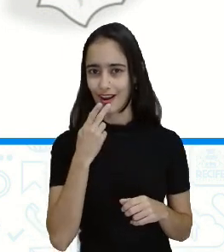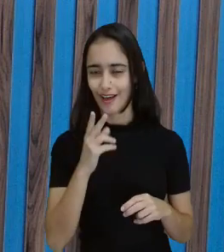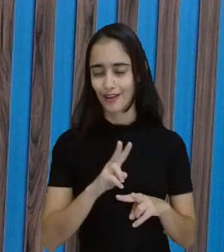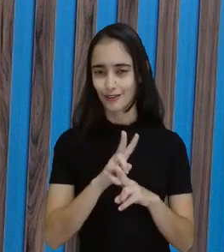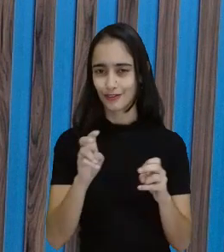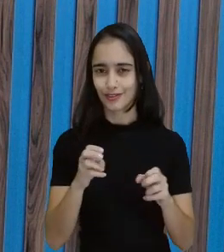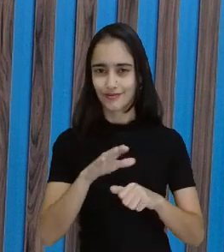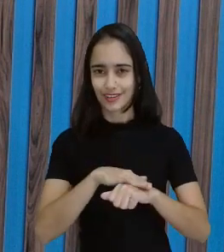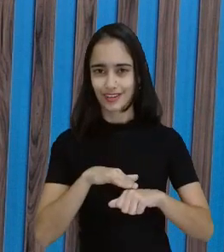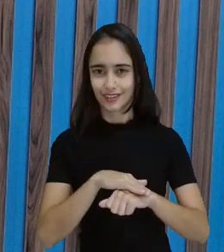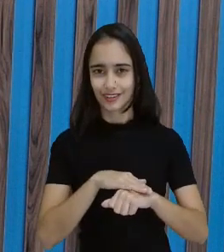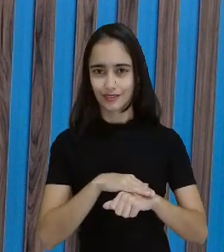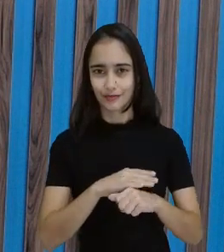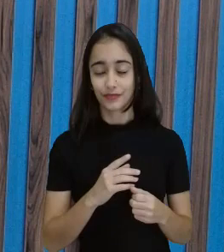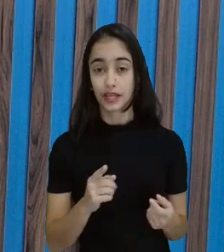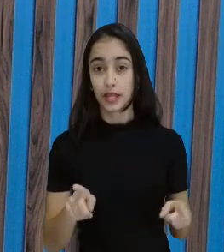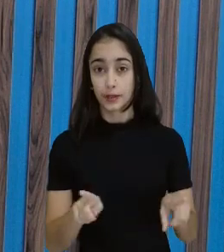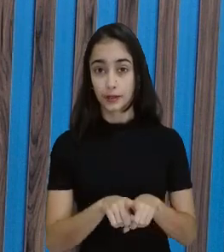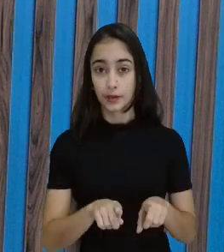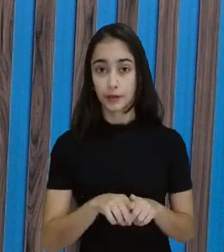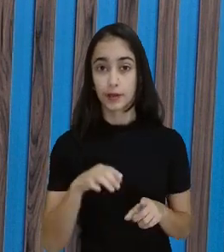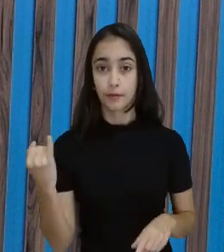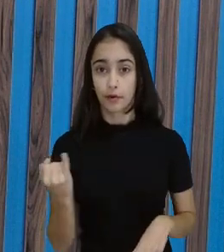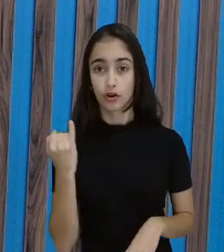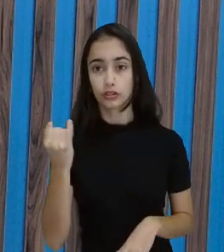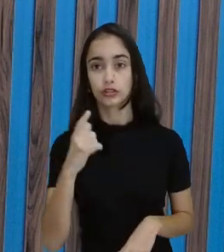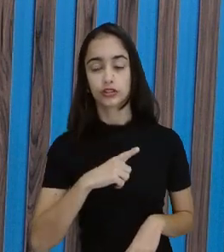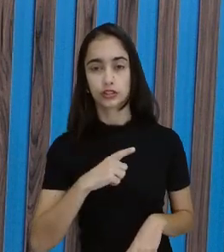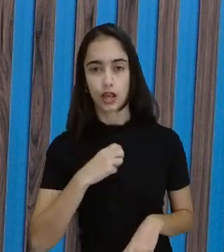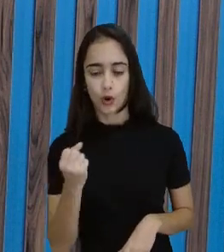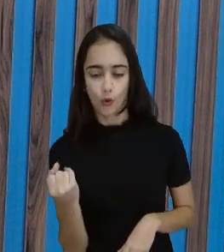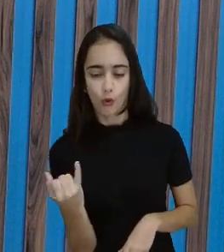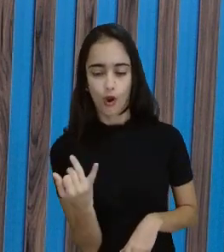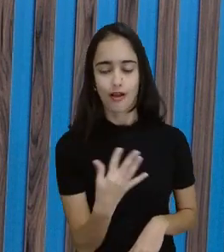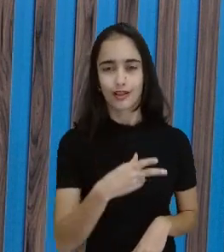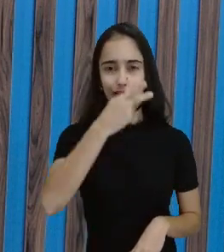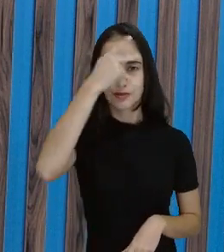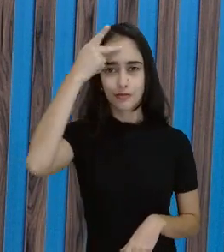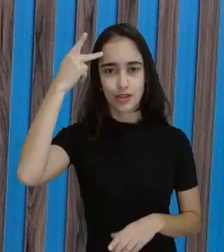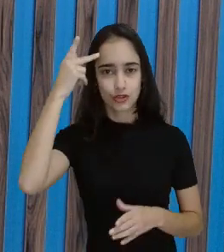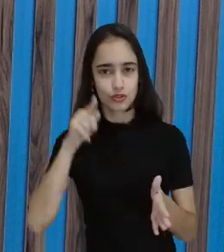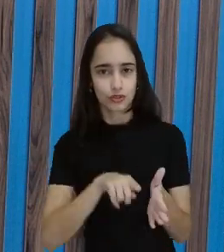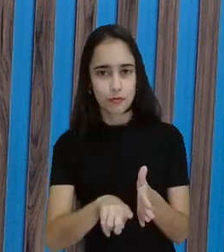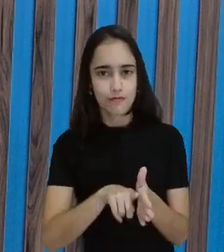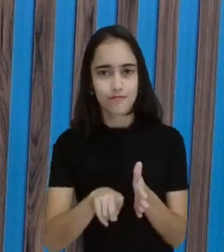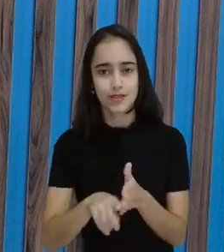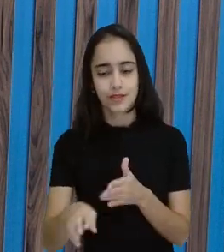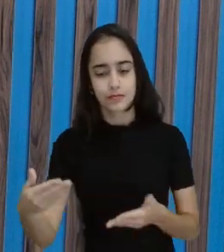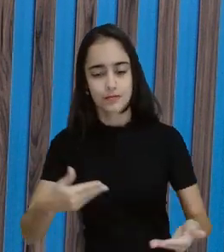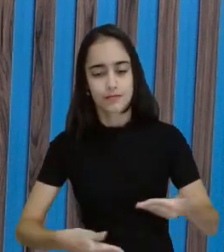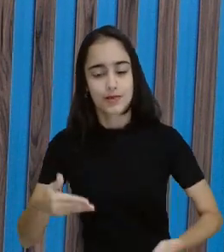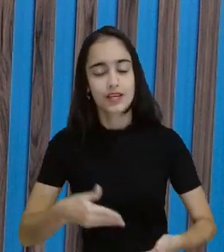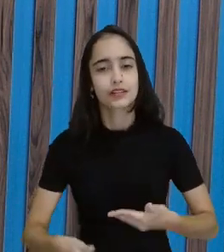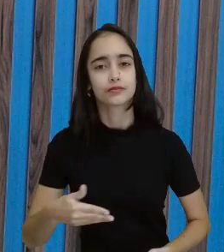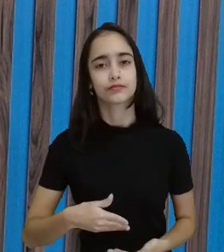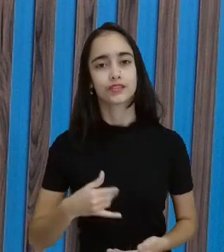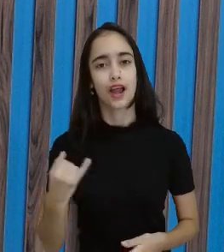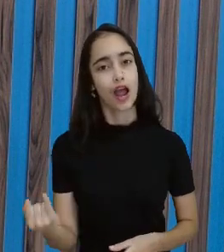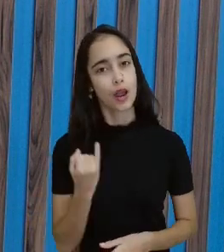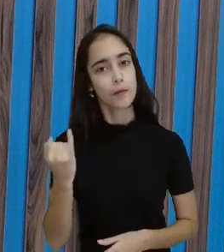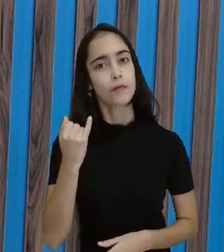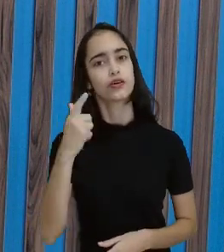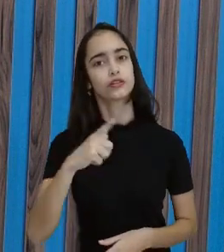pessoas pesquisadas. Tudo isso daí, olha, é essencial para que um gráfico ou uma tabela seja